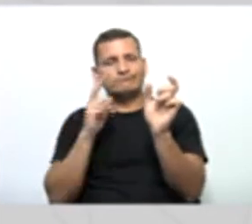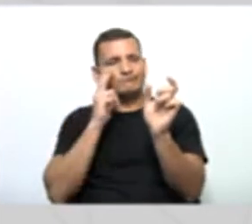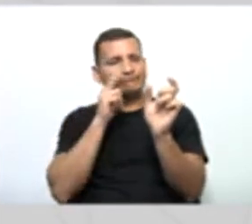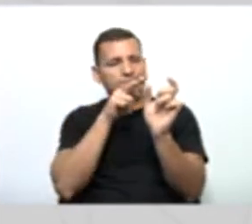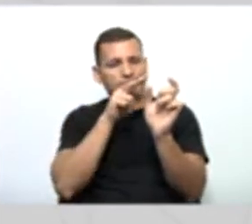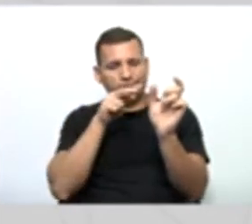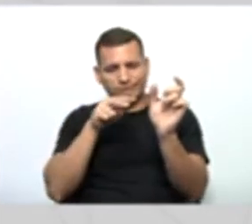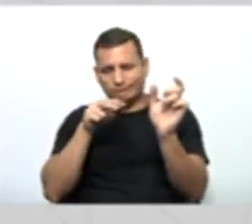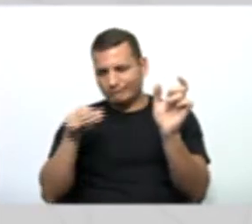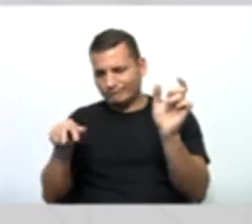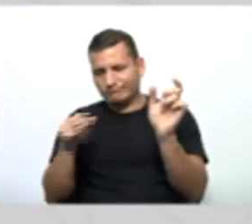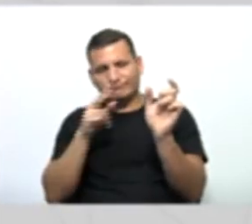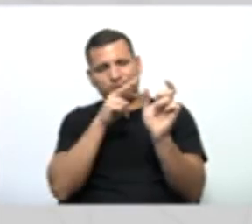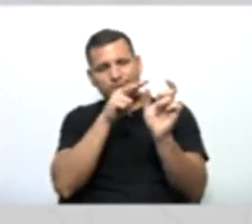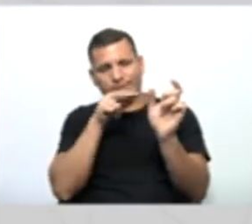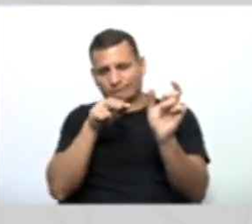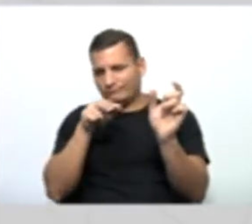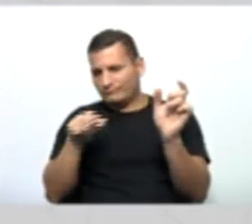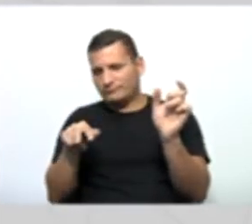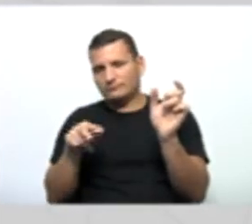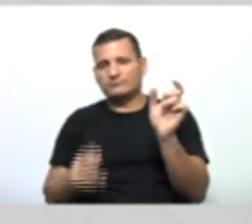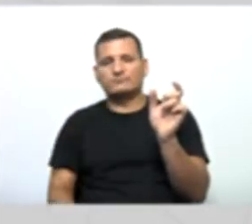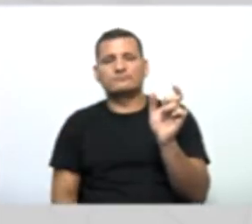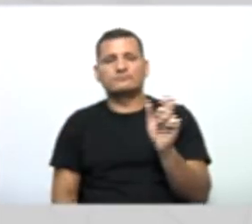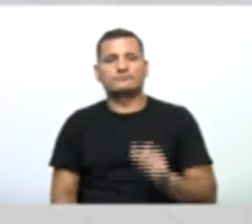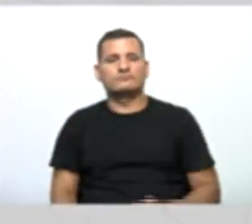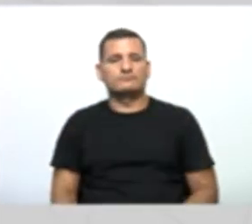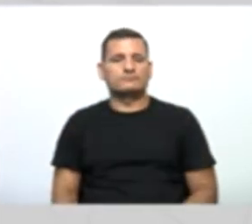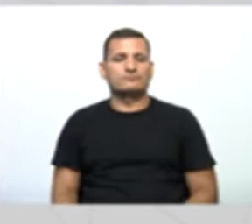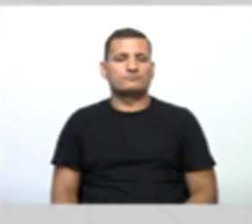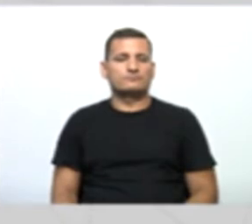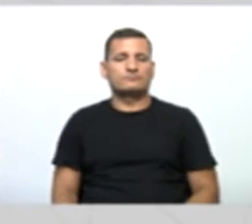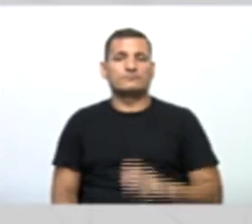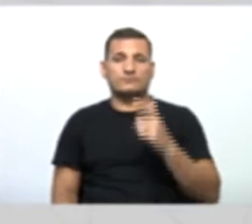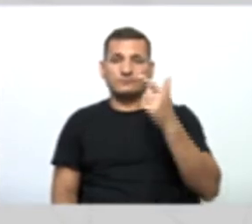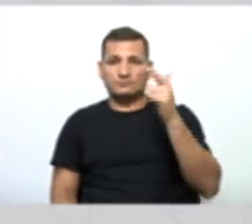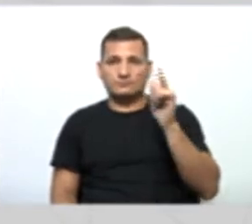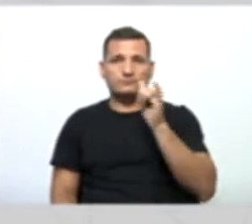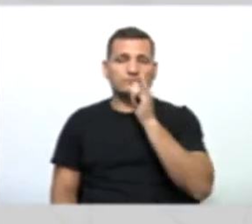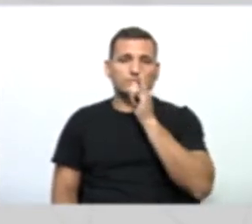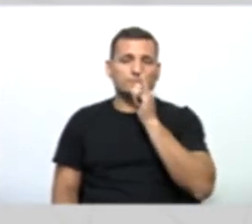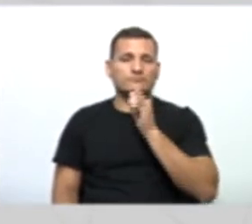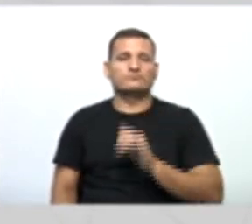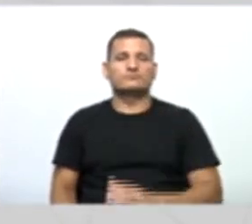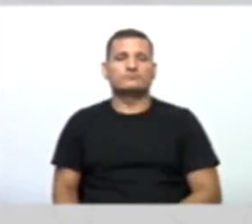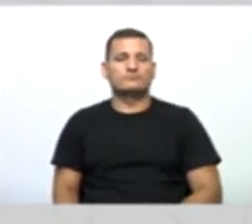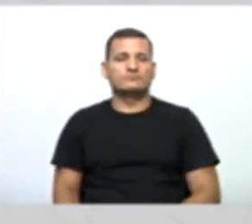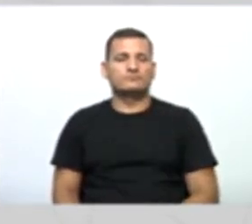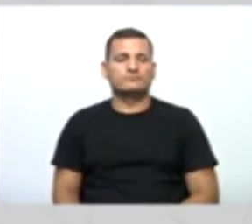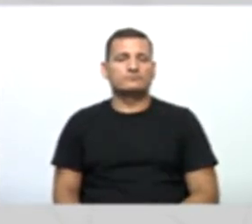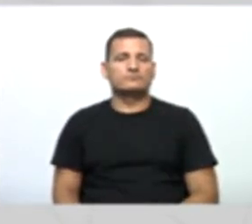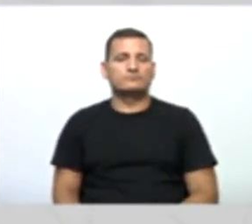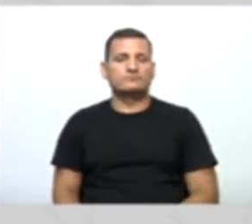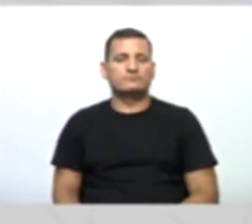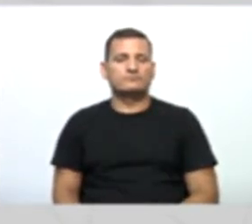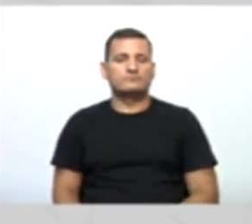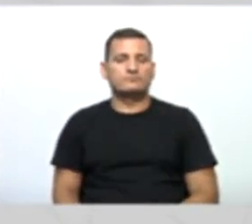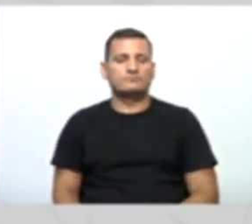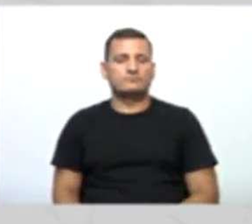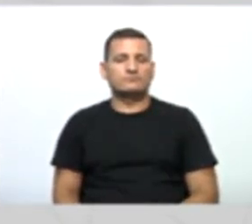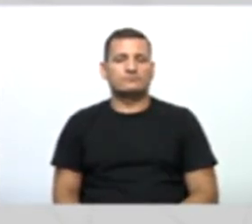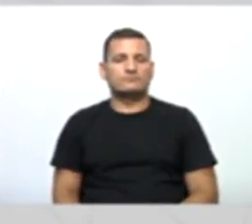seu foco? É a outra pergunta. Outros exemplos aqui, observa. Veja bem